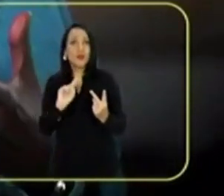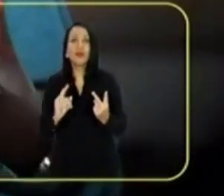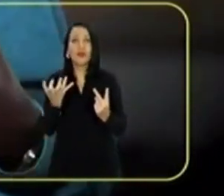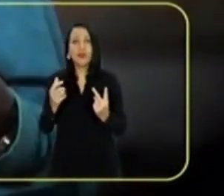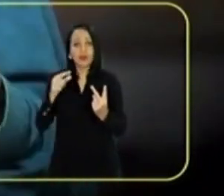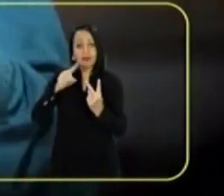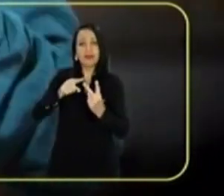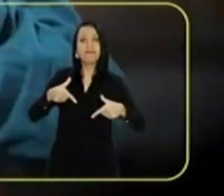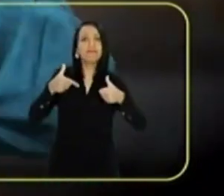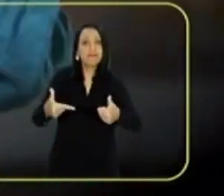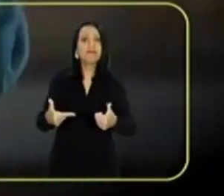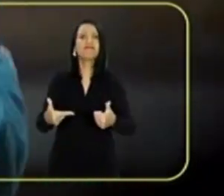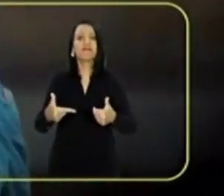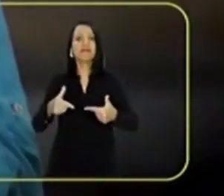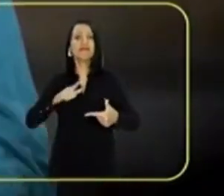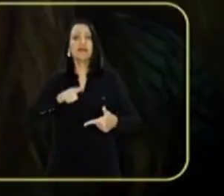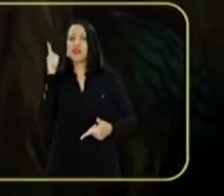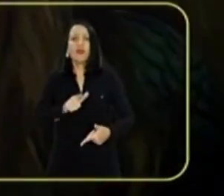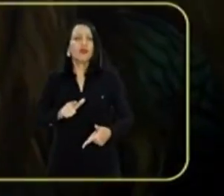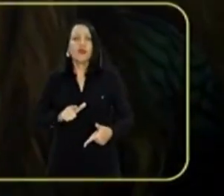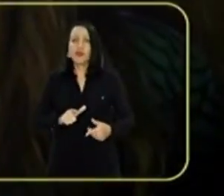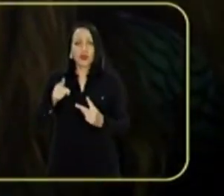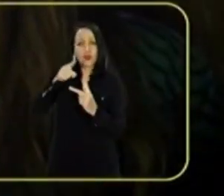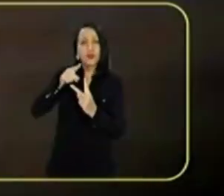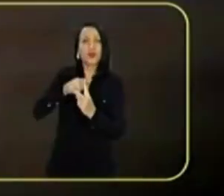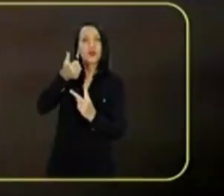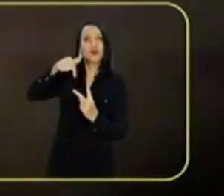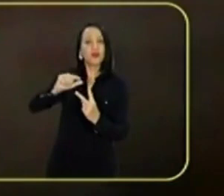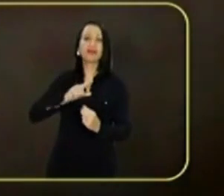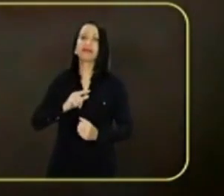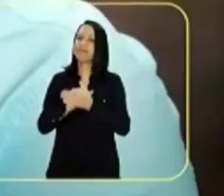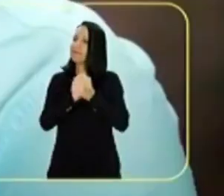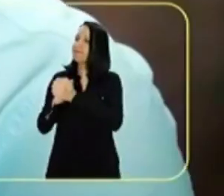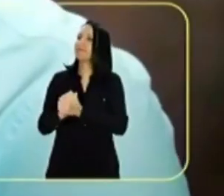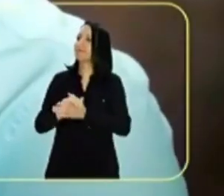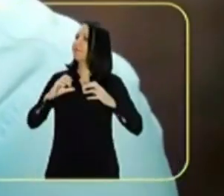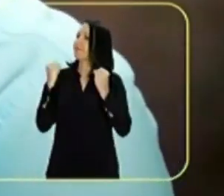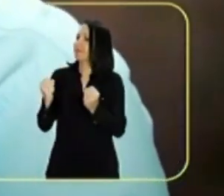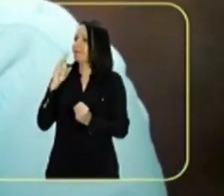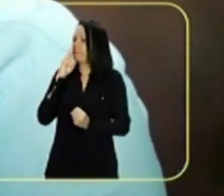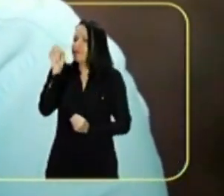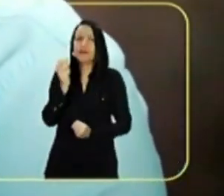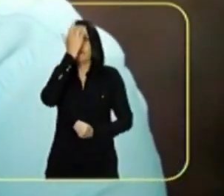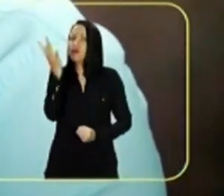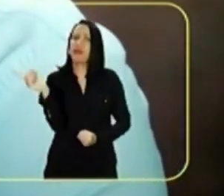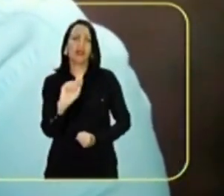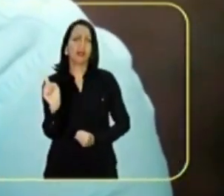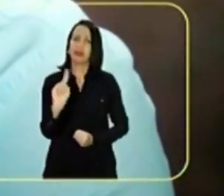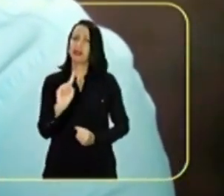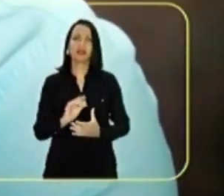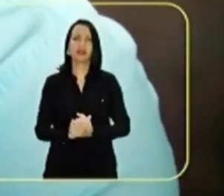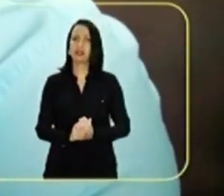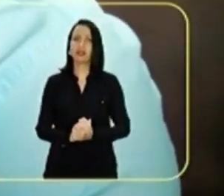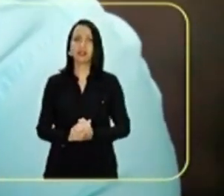ele o que eu não consegui fazer por esse de 17. E parabéns pela sua fortaleza, porque não é